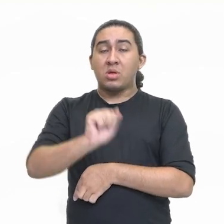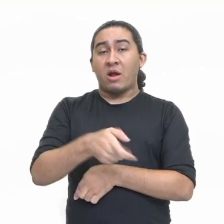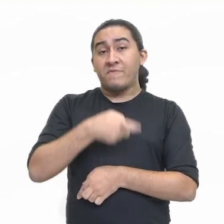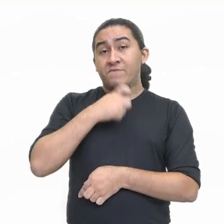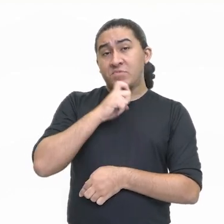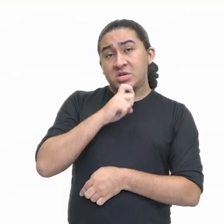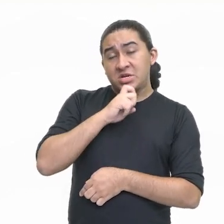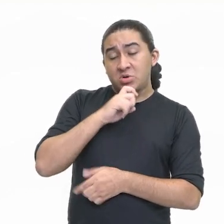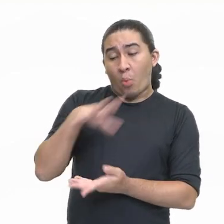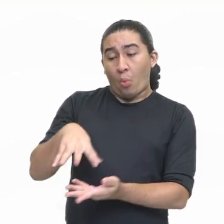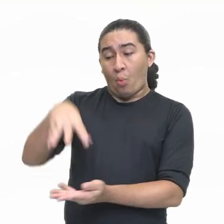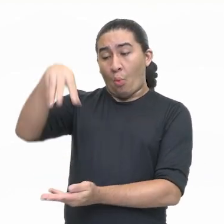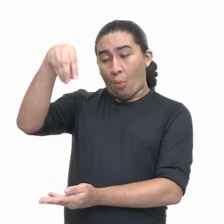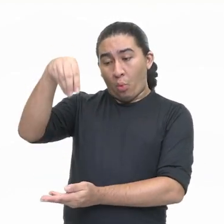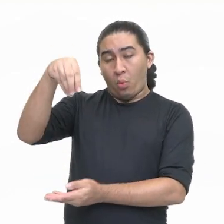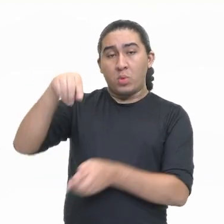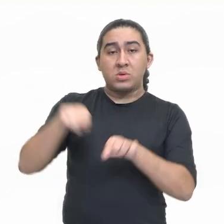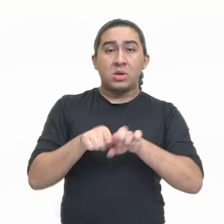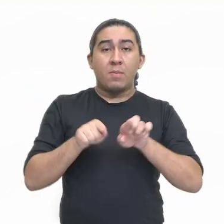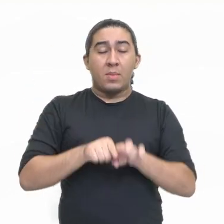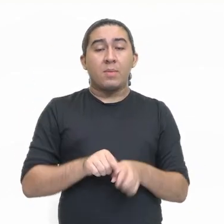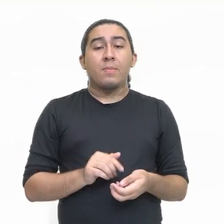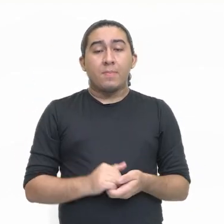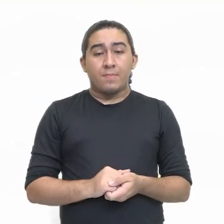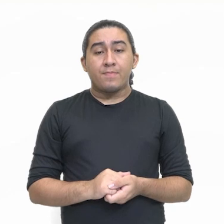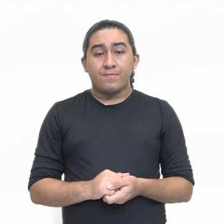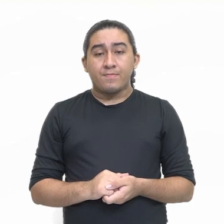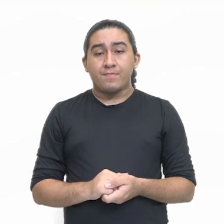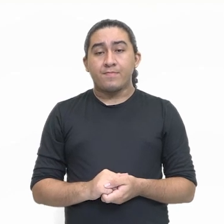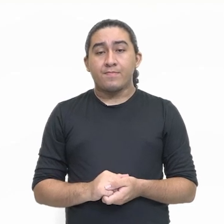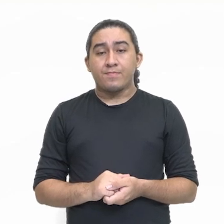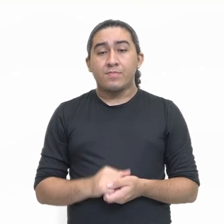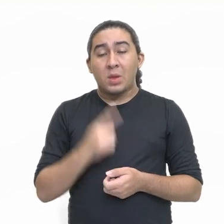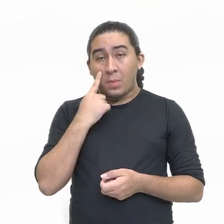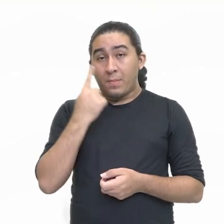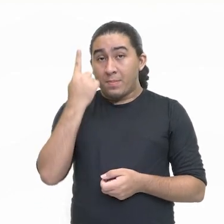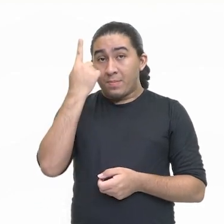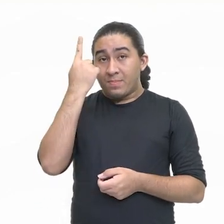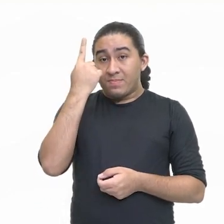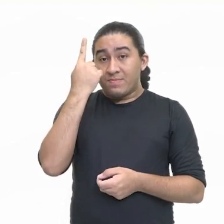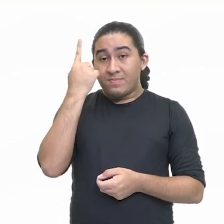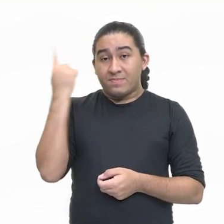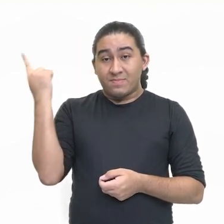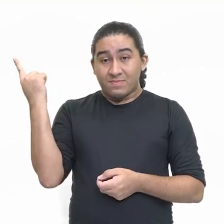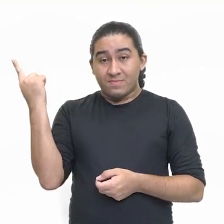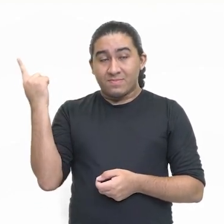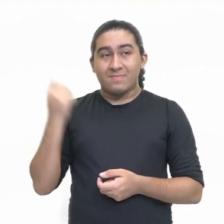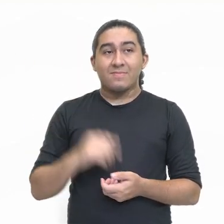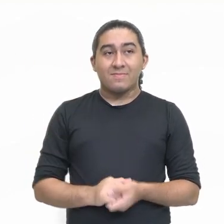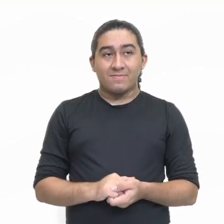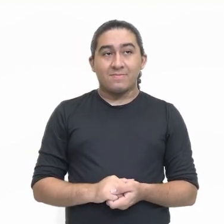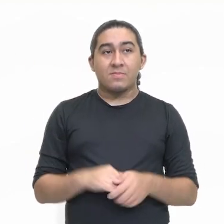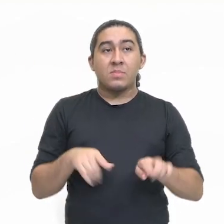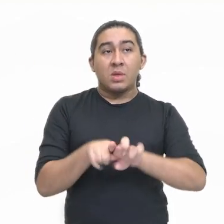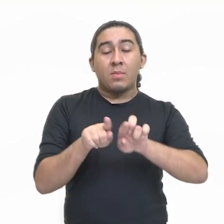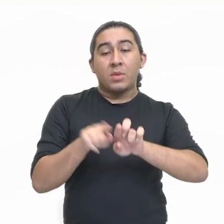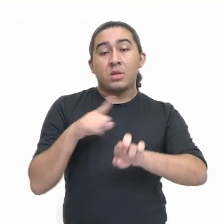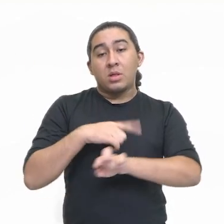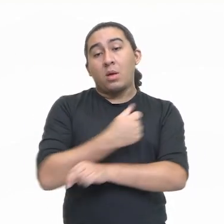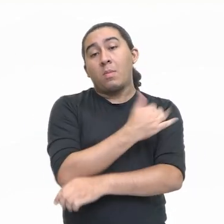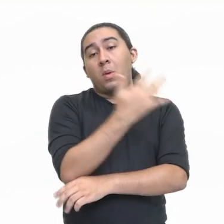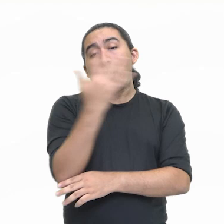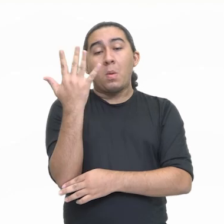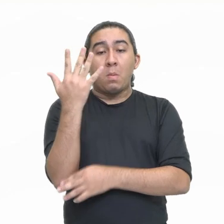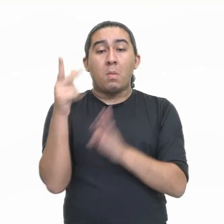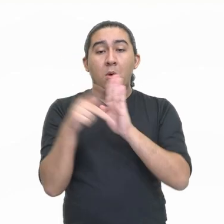Taiga ou floresta boreal a floresta temperada nós temos aí entre os biomas mundiais